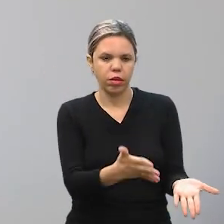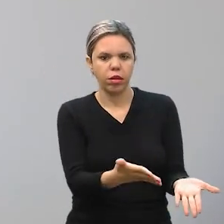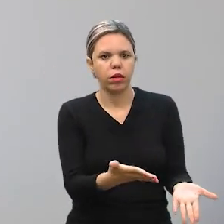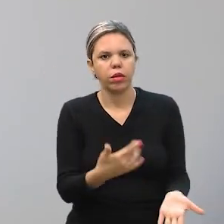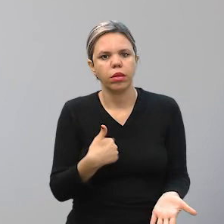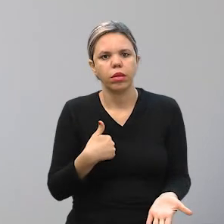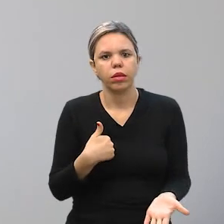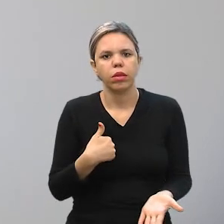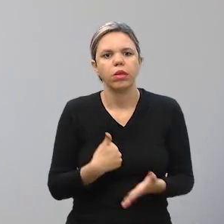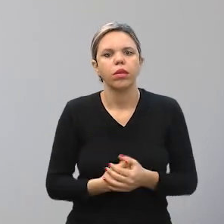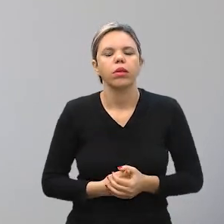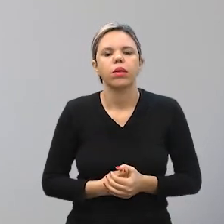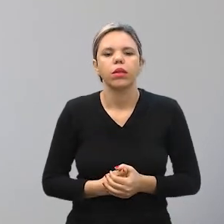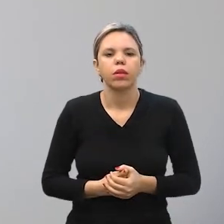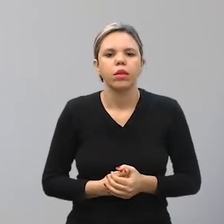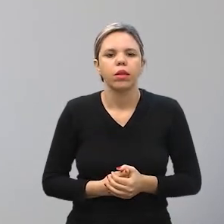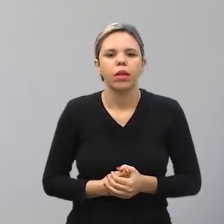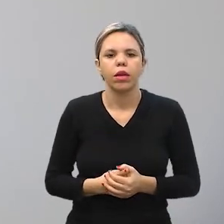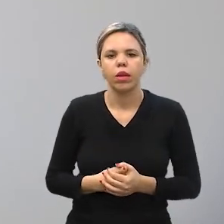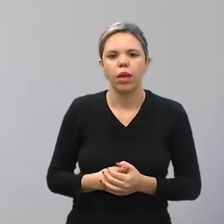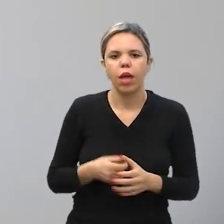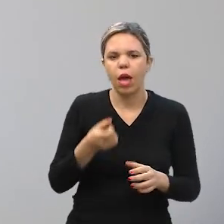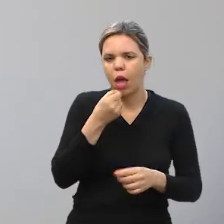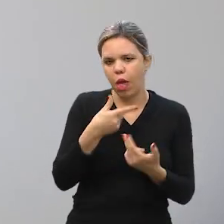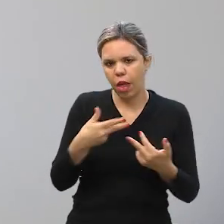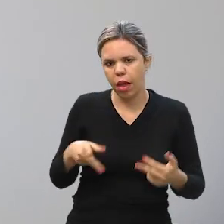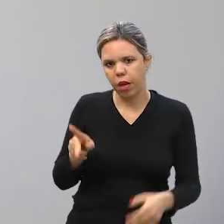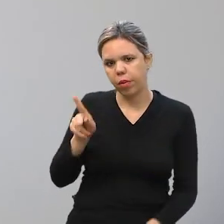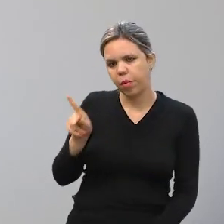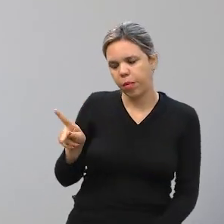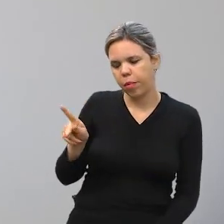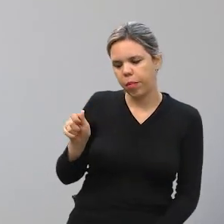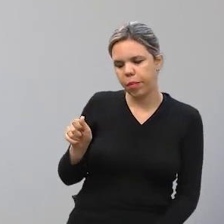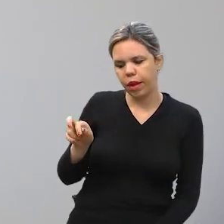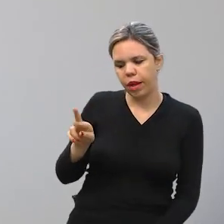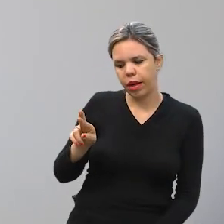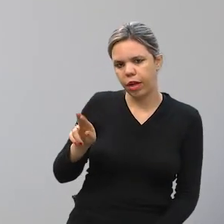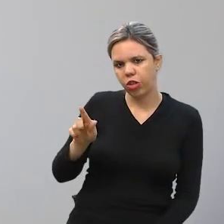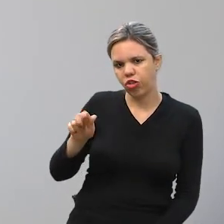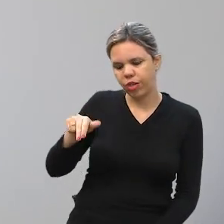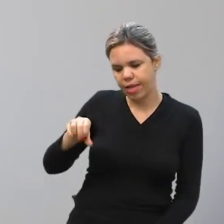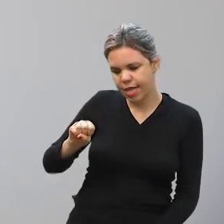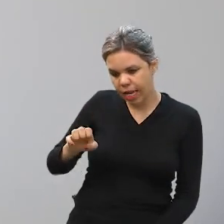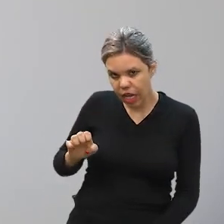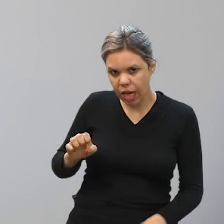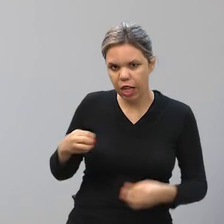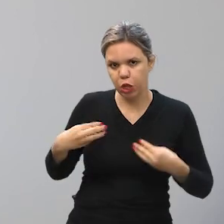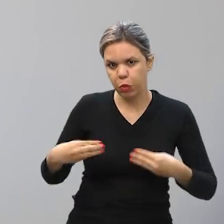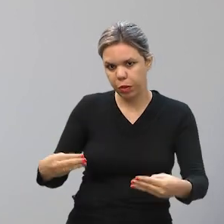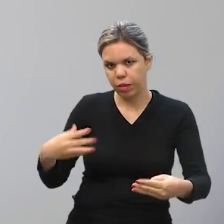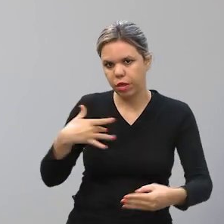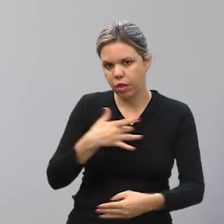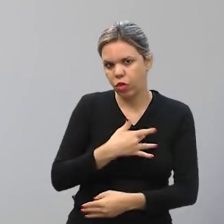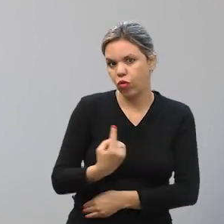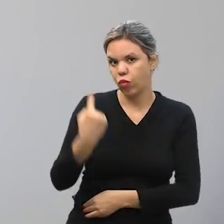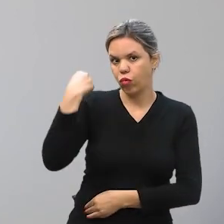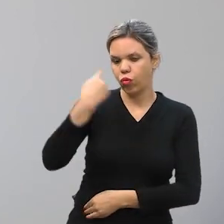Então, a asparaginase, o Ministério da Saúde, que era na época do governo militar,